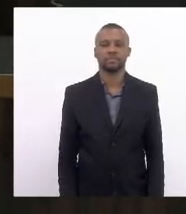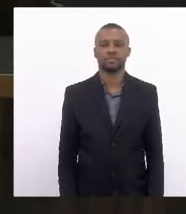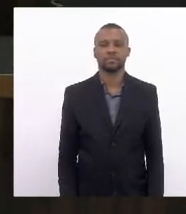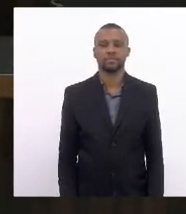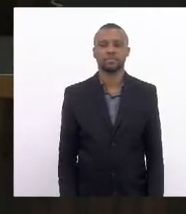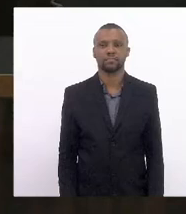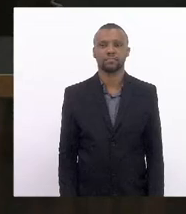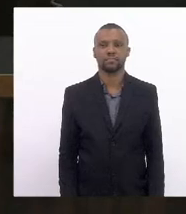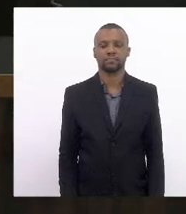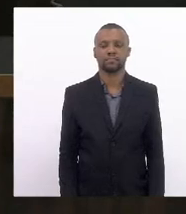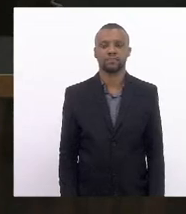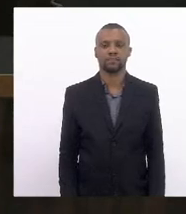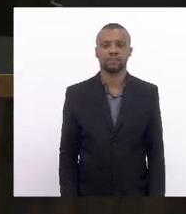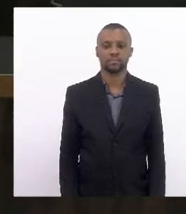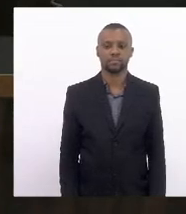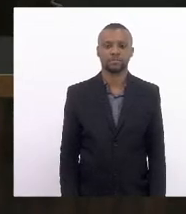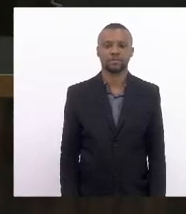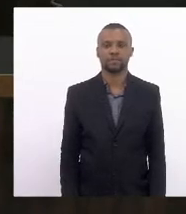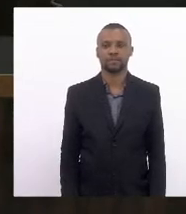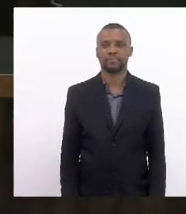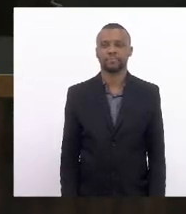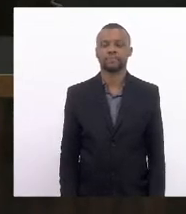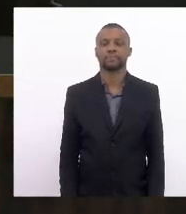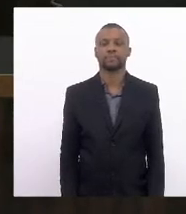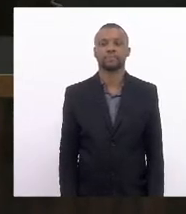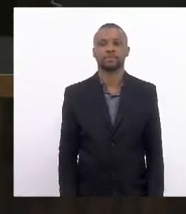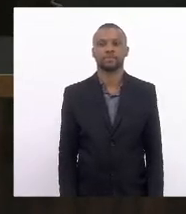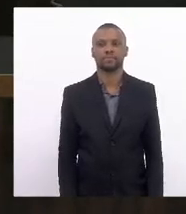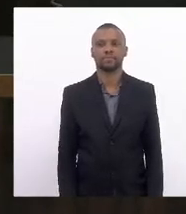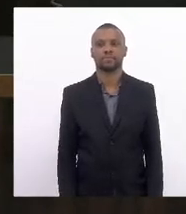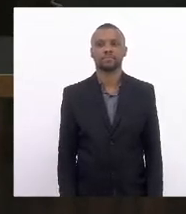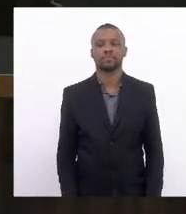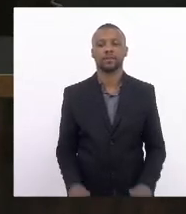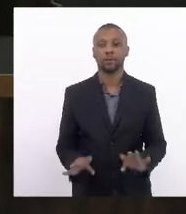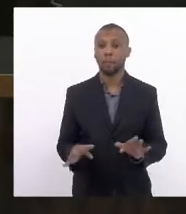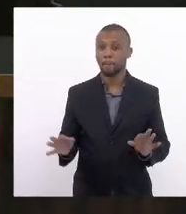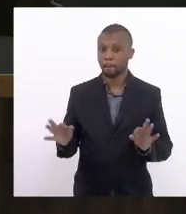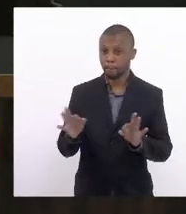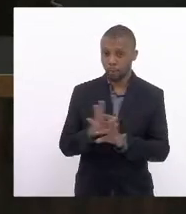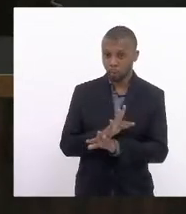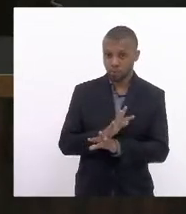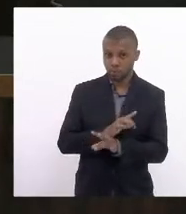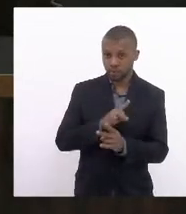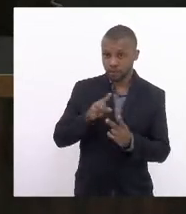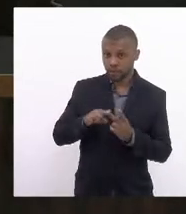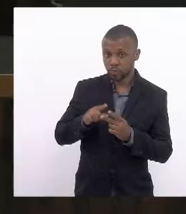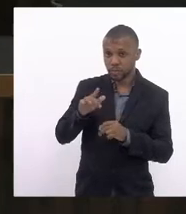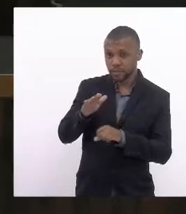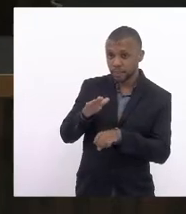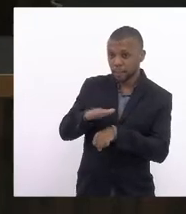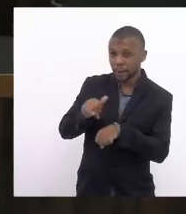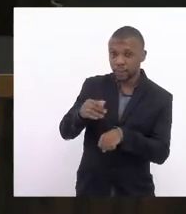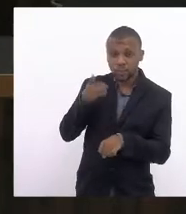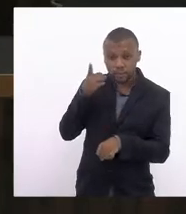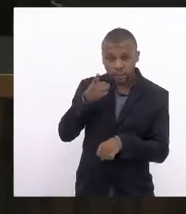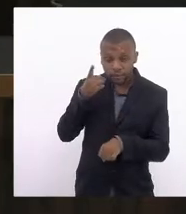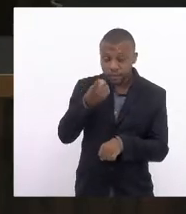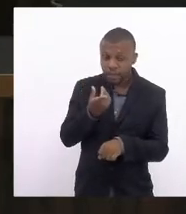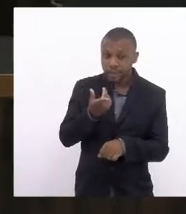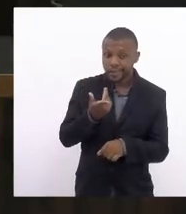José. Deputada Zeidan. Vamos proceder à segunda chamada dos deputados que não votaram.